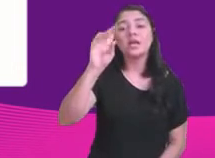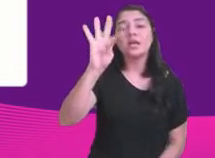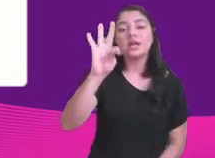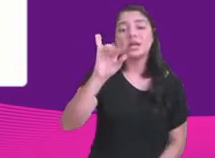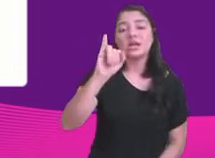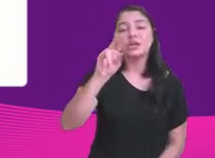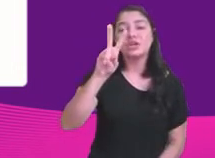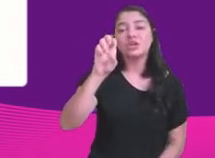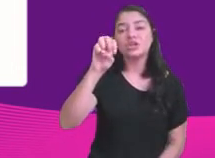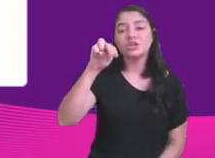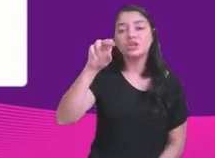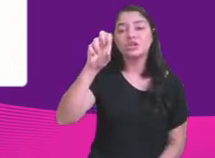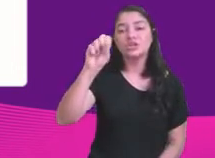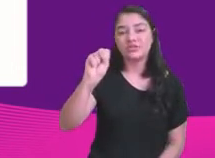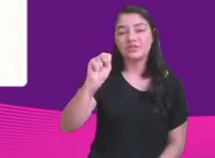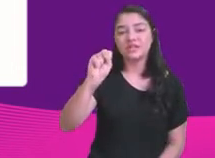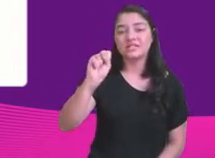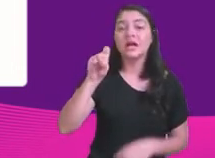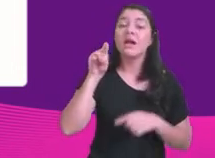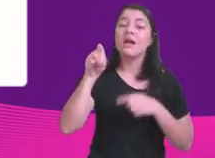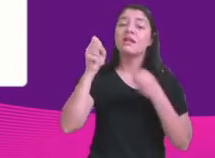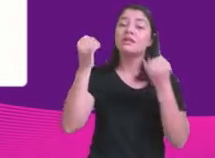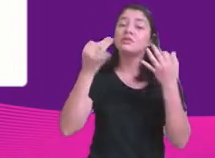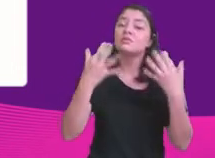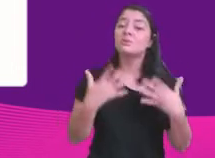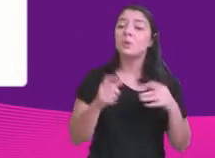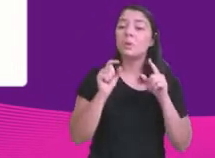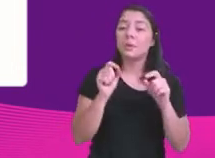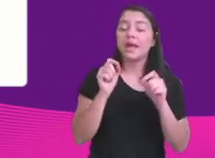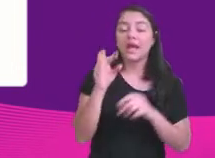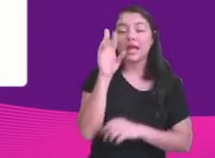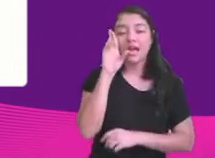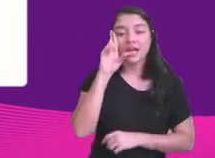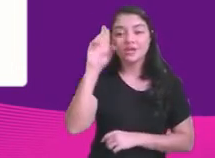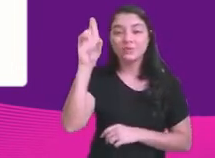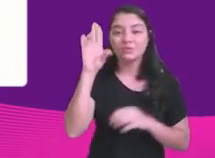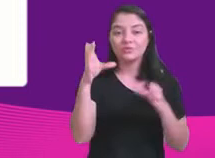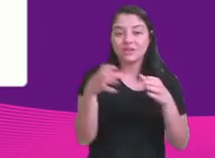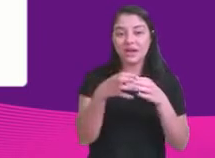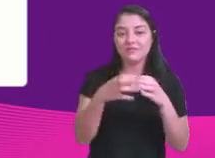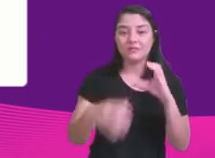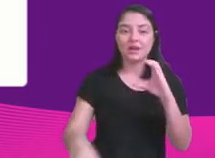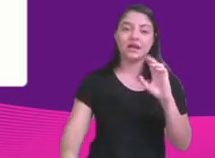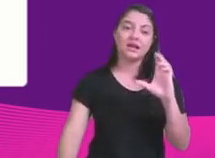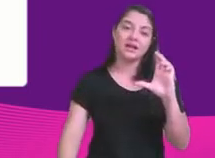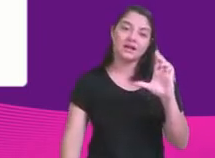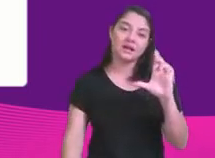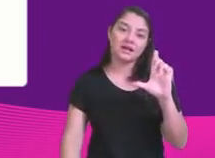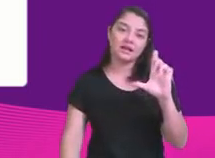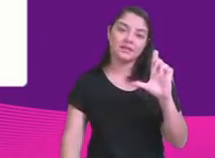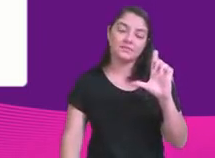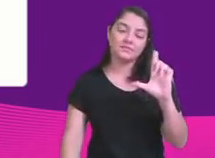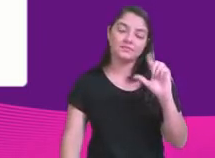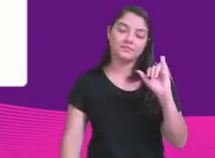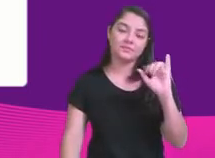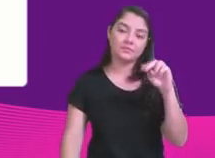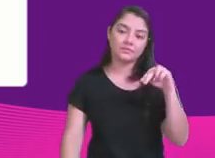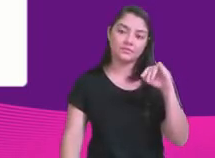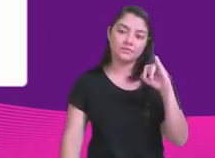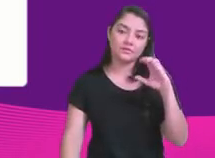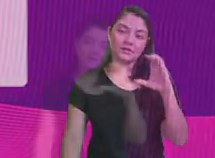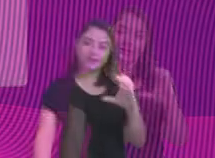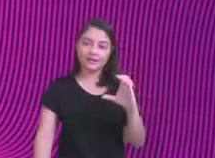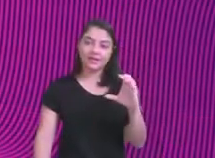o responsável pela Cleveland Clinic na cirurgia coloretal, que também viu